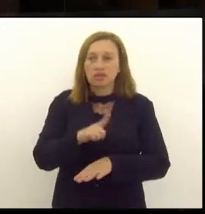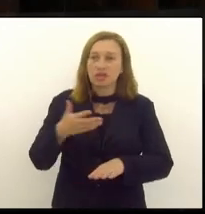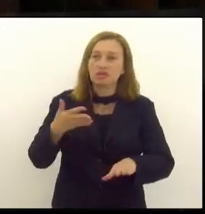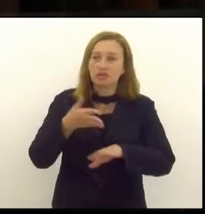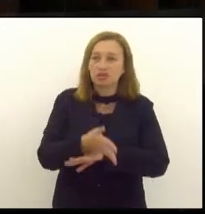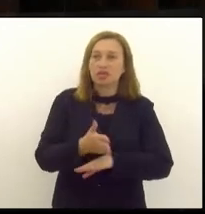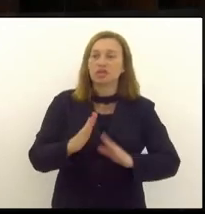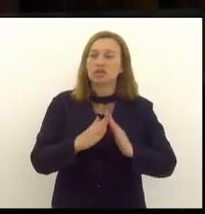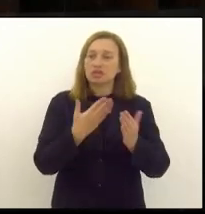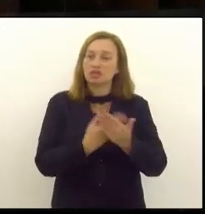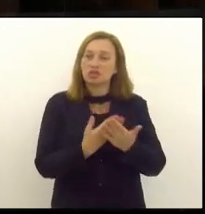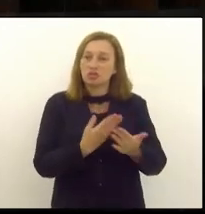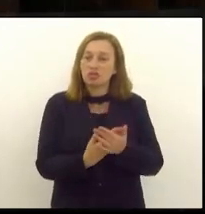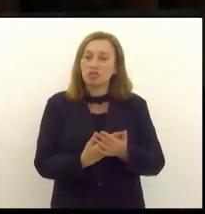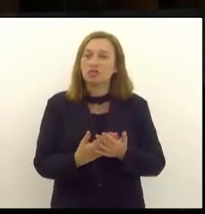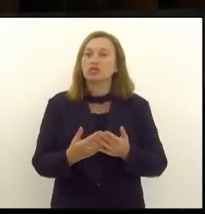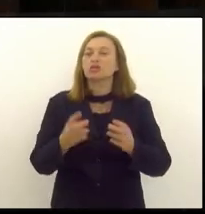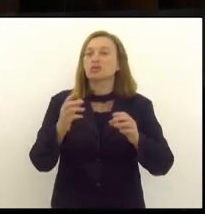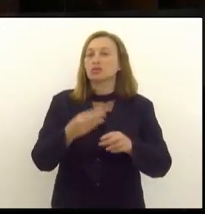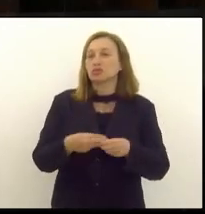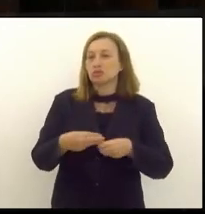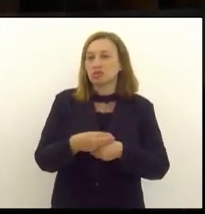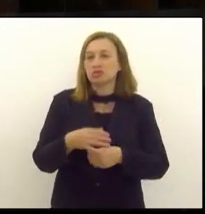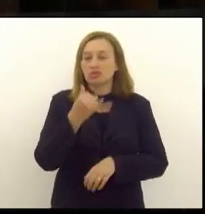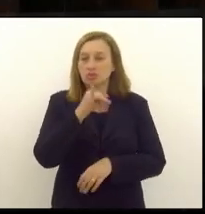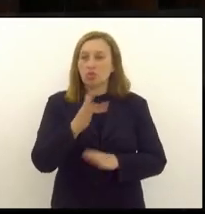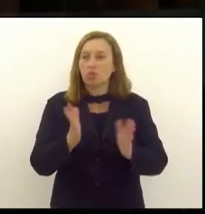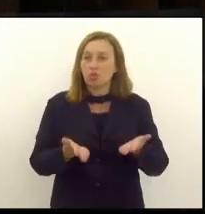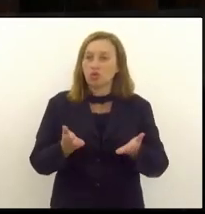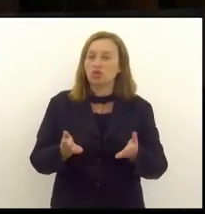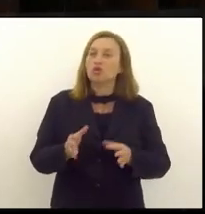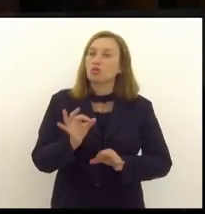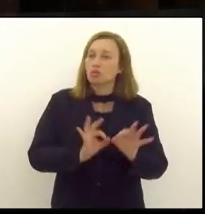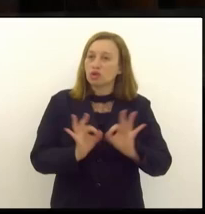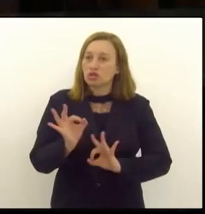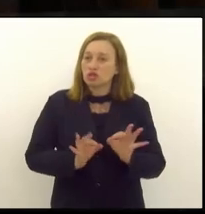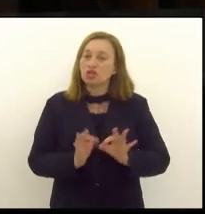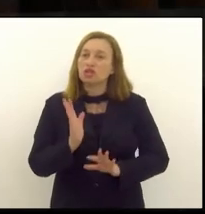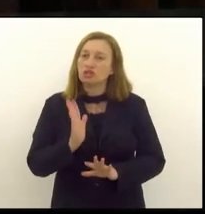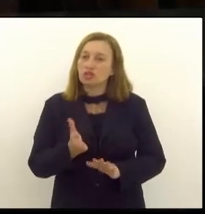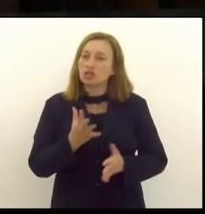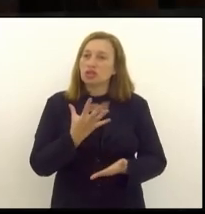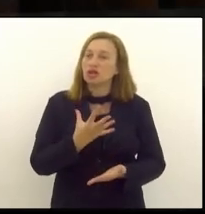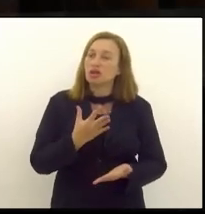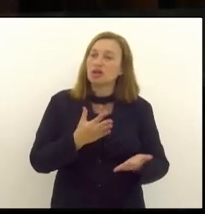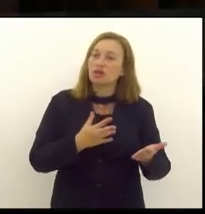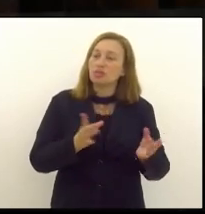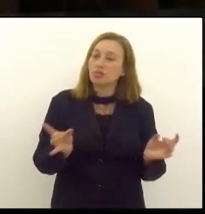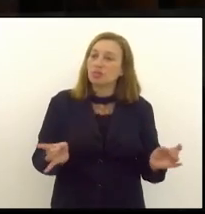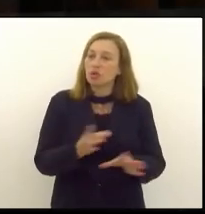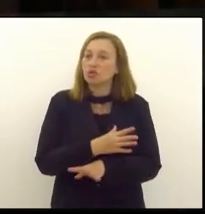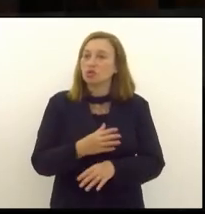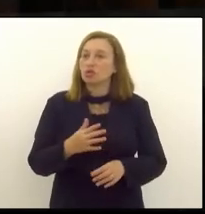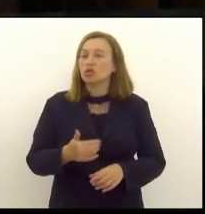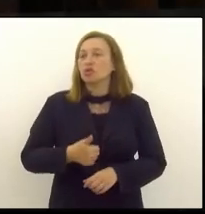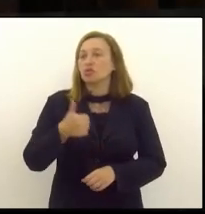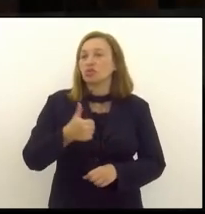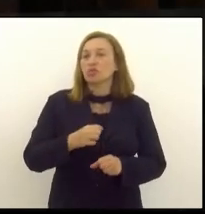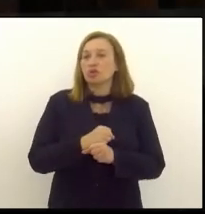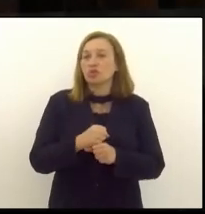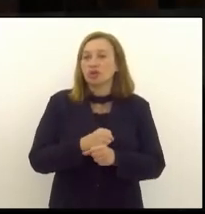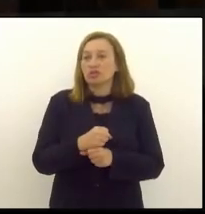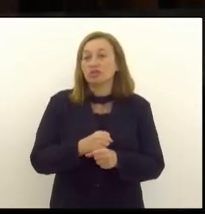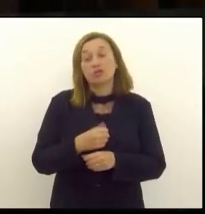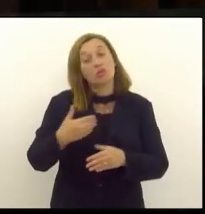nossas escolas, nos nossos municípios fluminenses. Hoje, o projeto, posso dizer que ele já está consolidado. No primeiro ano,